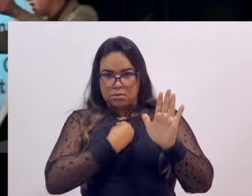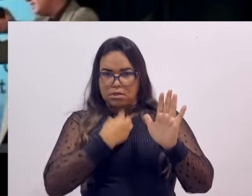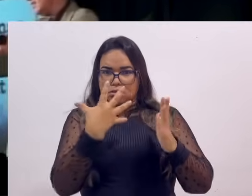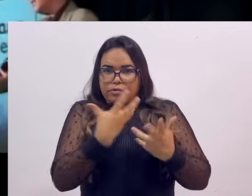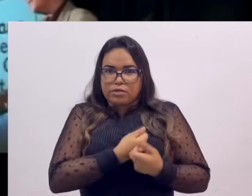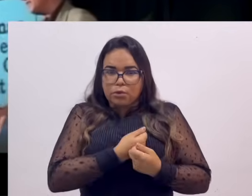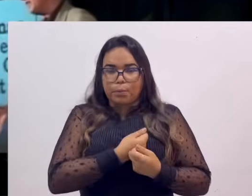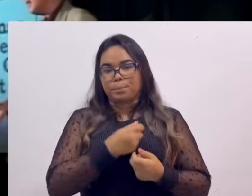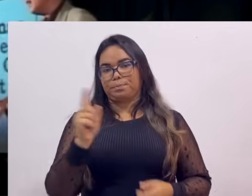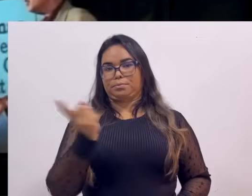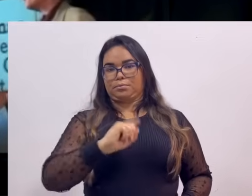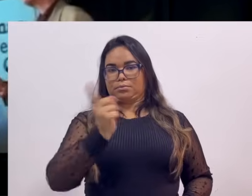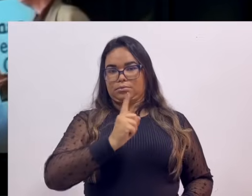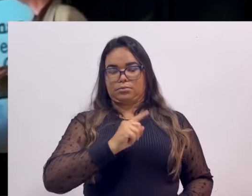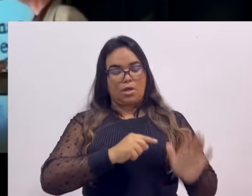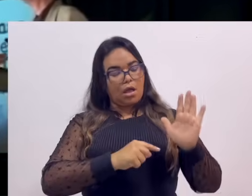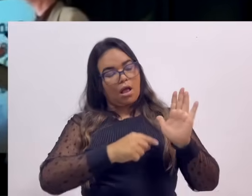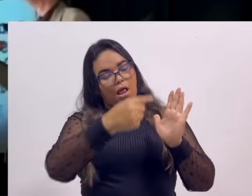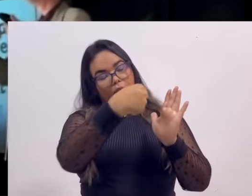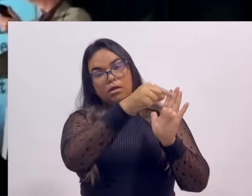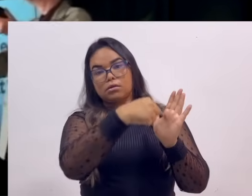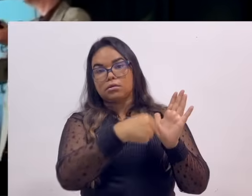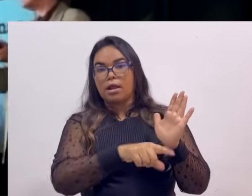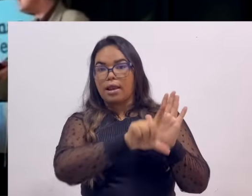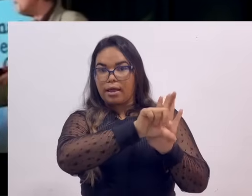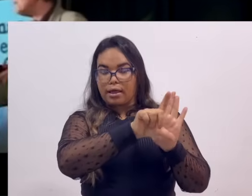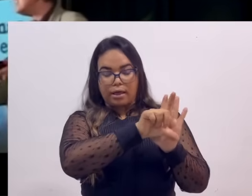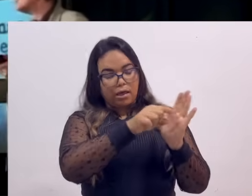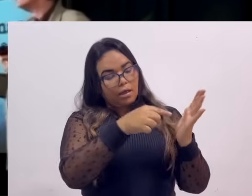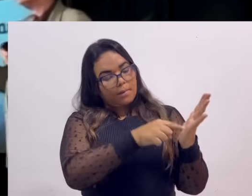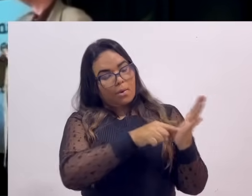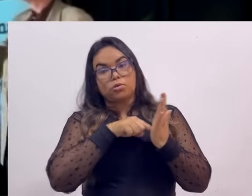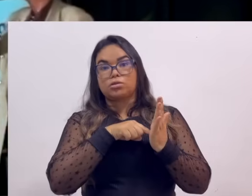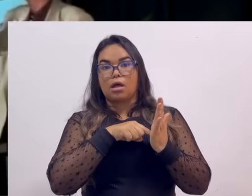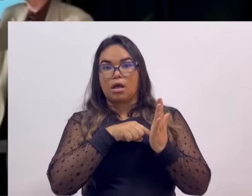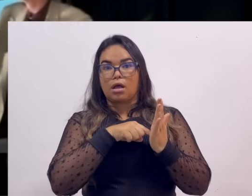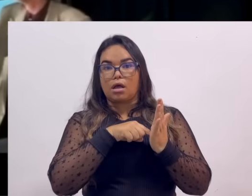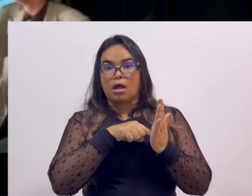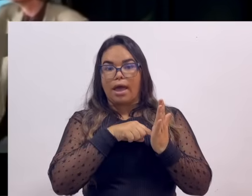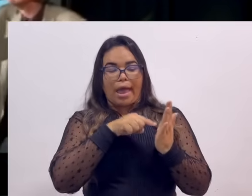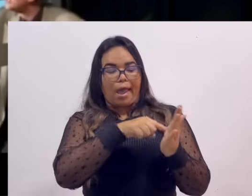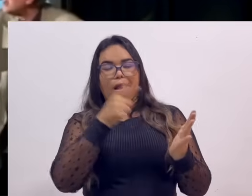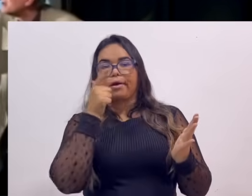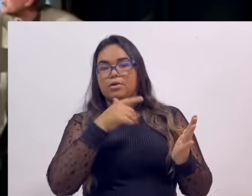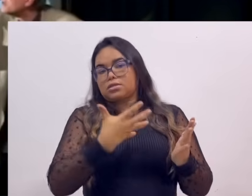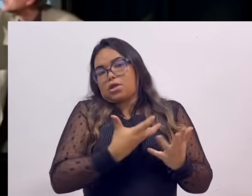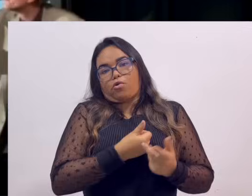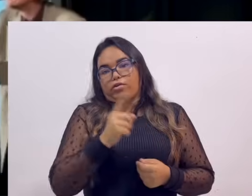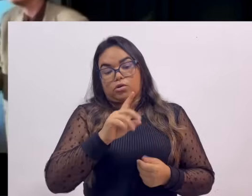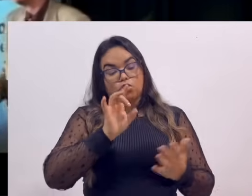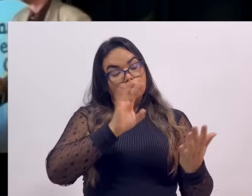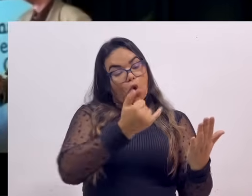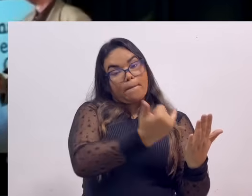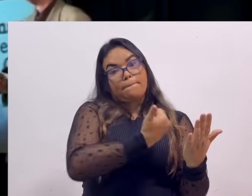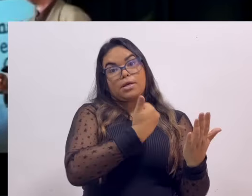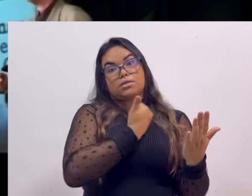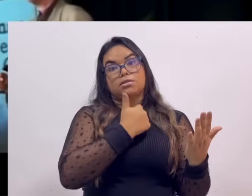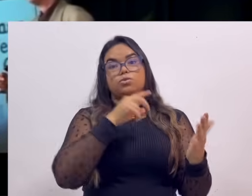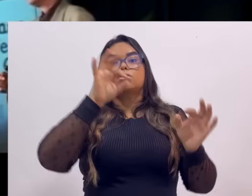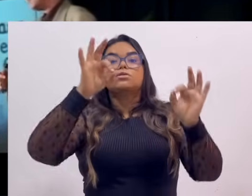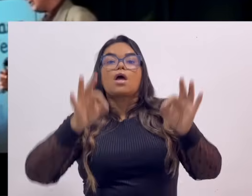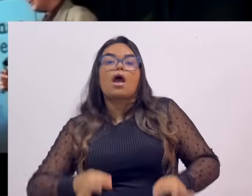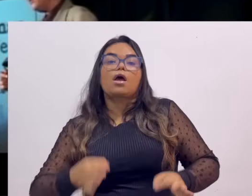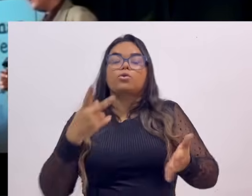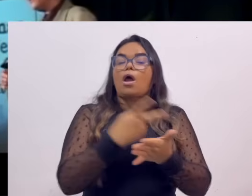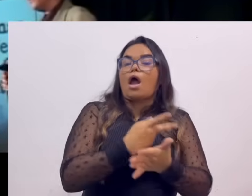A lei é apenas uma coisa escrita. A lei não é um meio para salvar. É apenas um meio de me dizer o que é certo e o que é